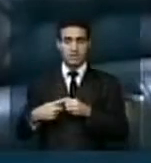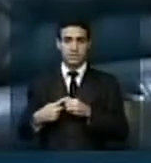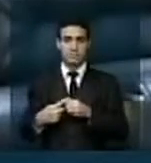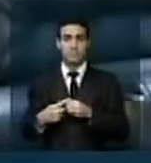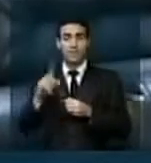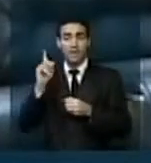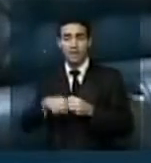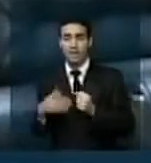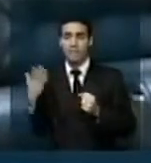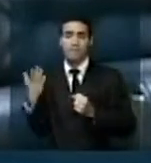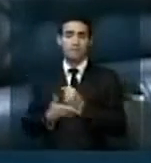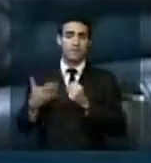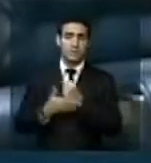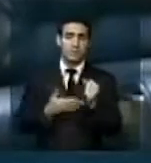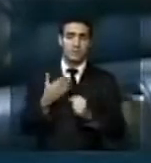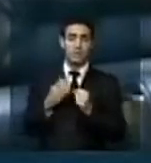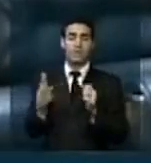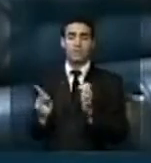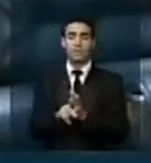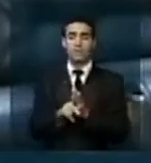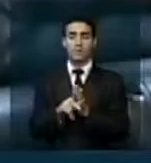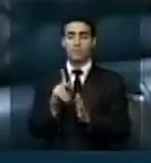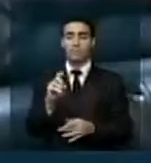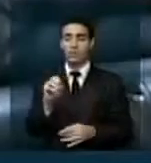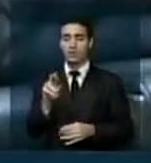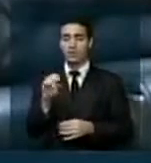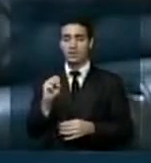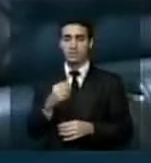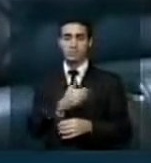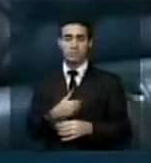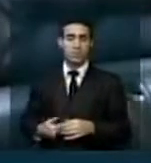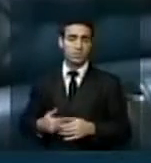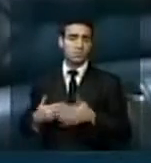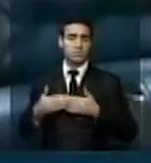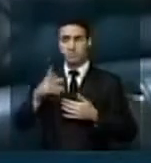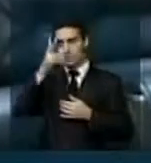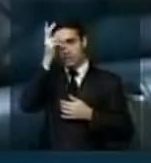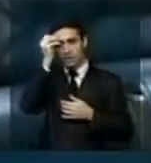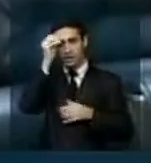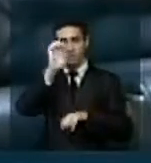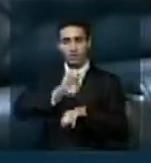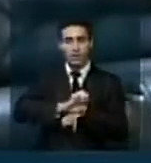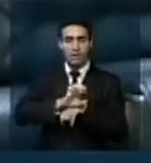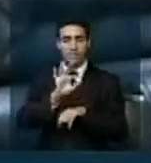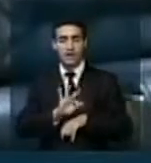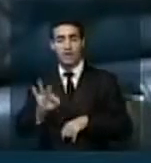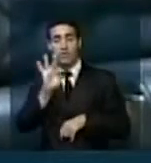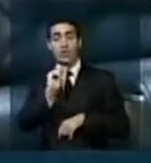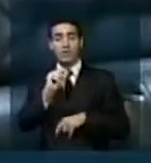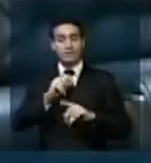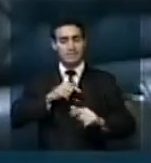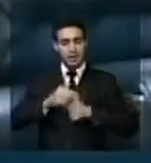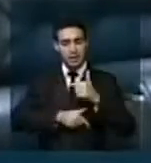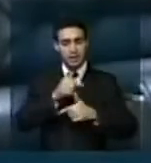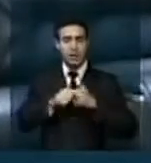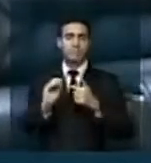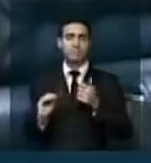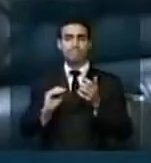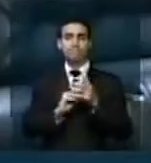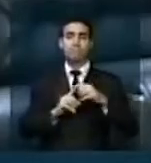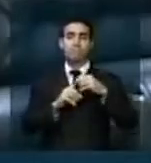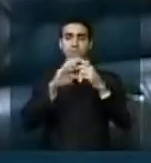que é fundamental os poderes públicos, tanto a nível municipal, estadual e federal, trabalharem e darem prioridade